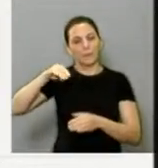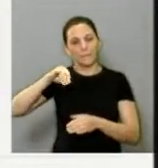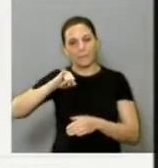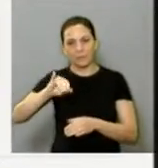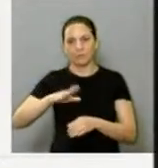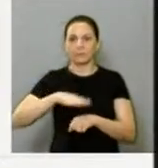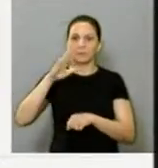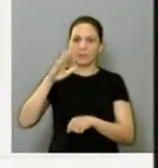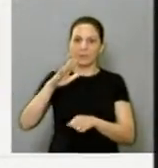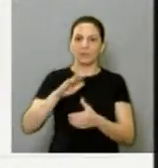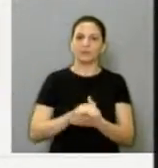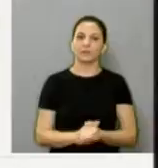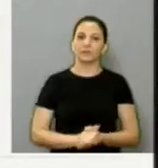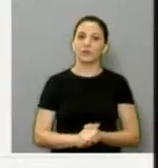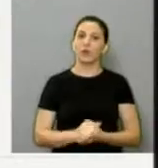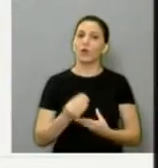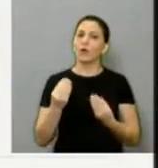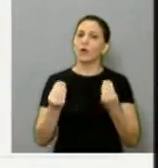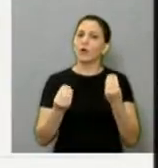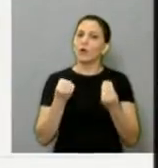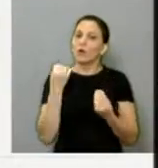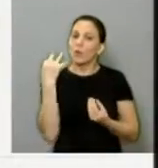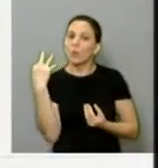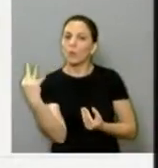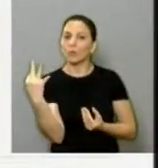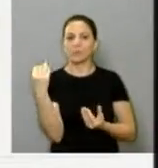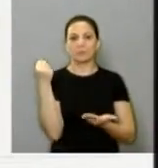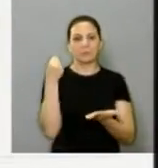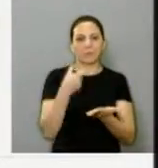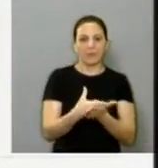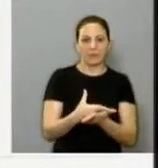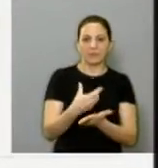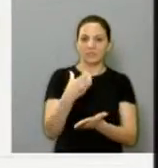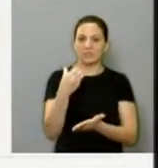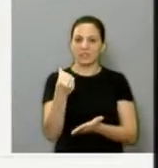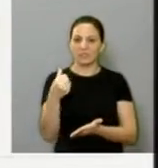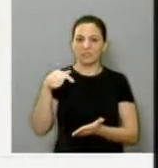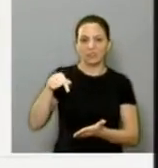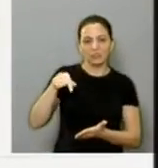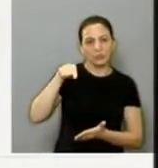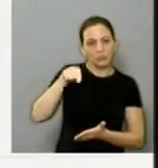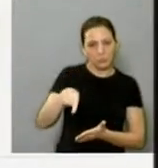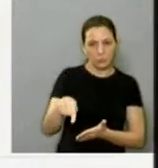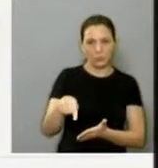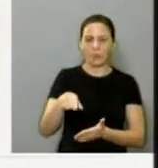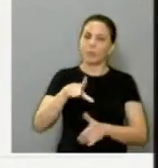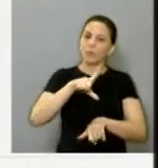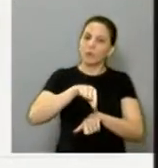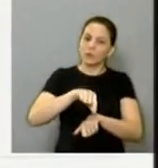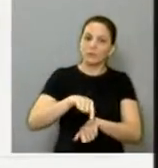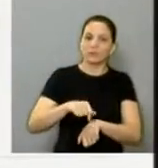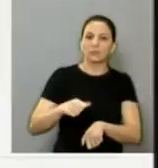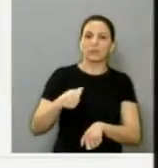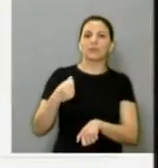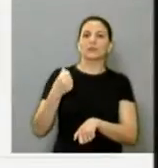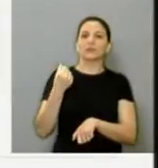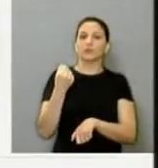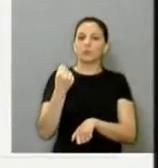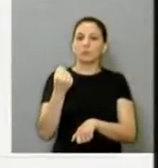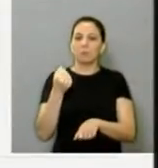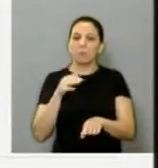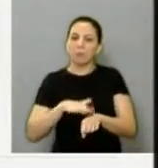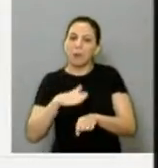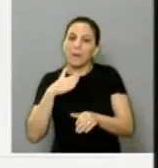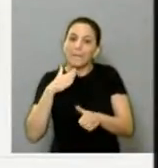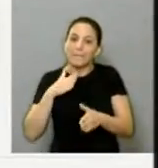Olha lá, quanto pagaria se tivesse com percentual de 1%? R$ 107.000, pagou porque está em atraso R$ 498.000, pagou a mais, ou